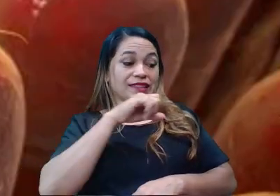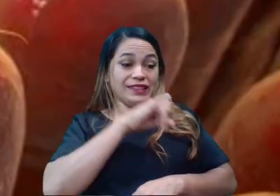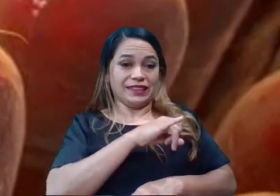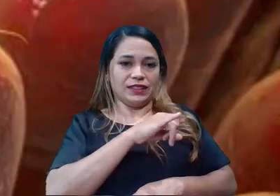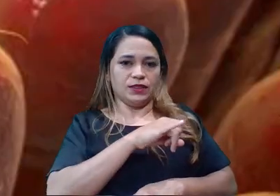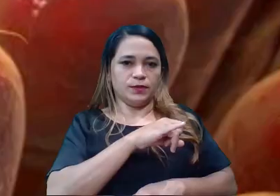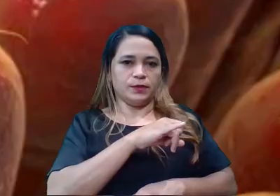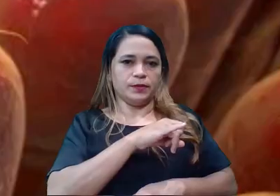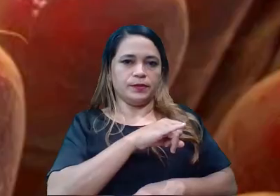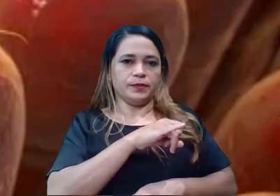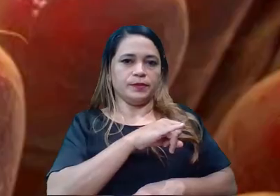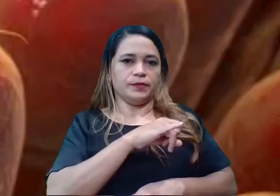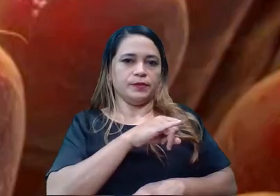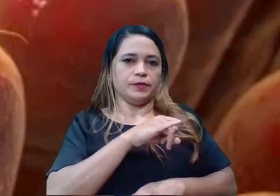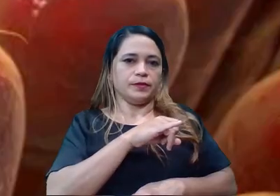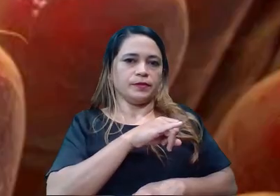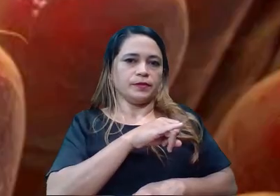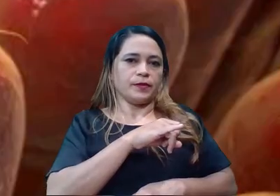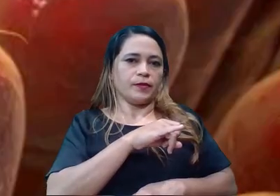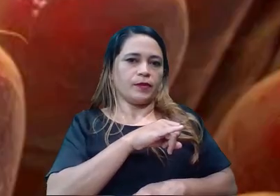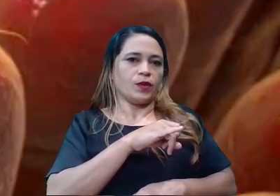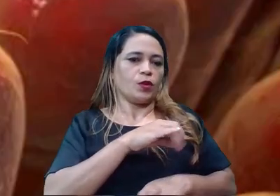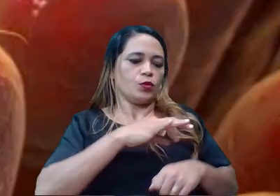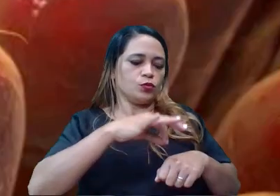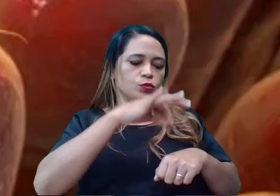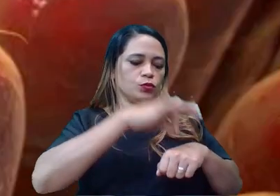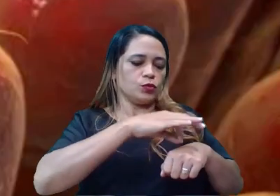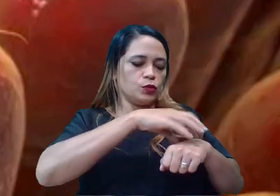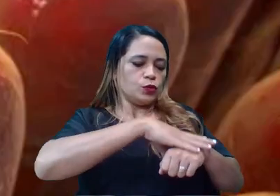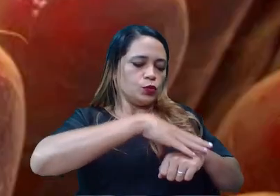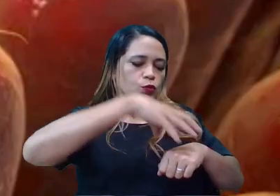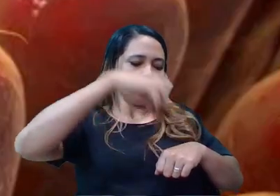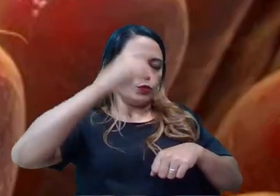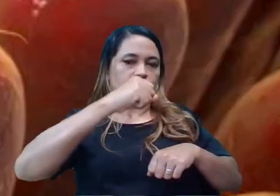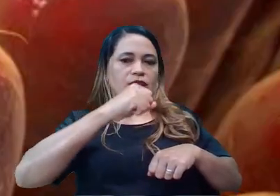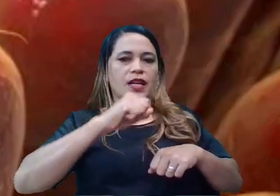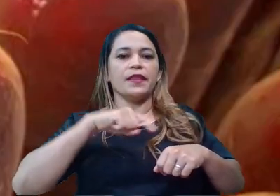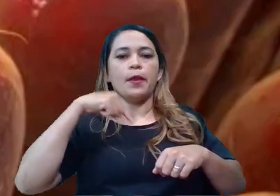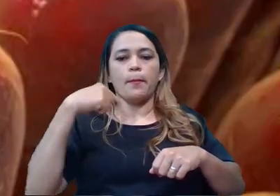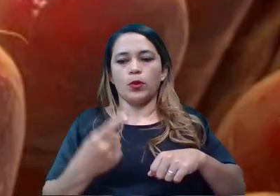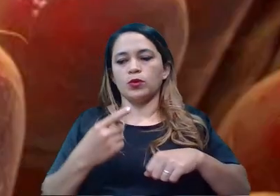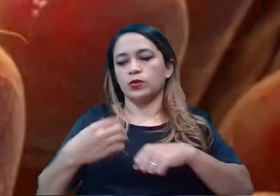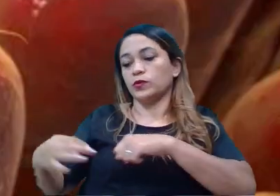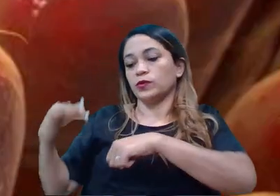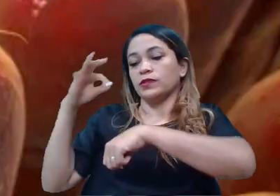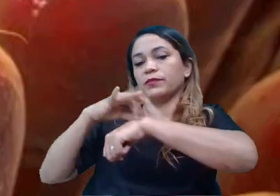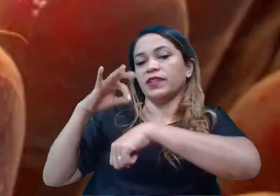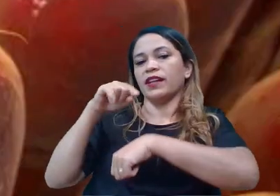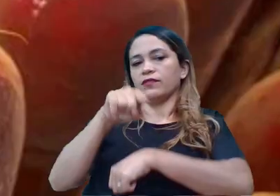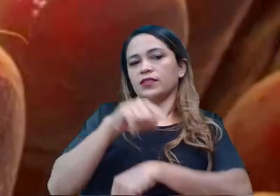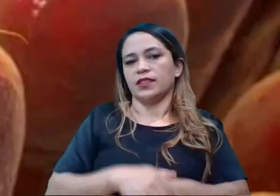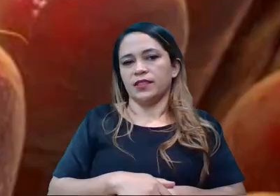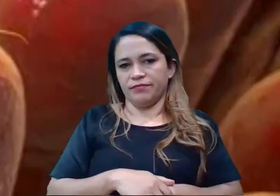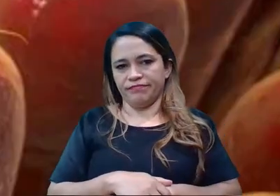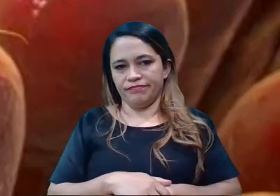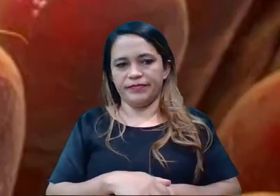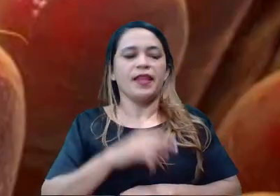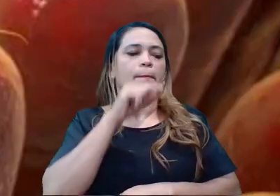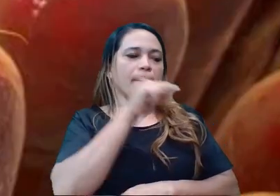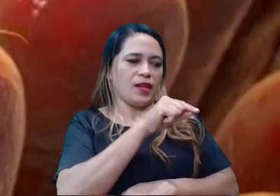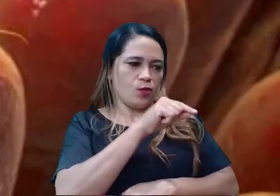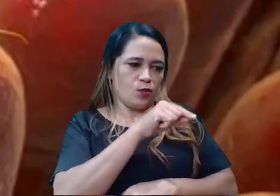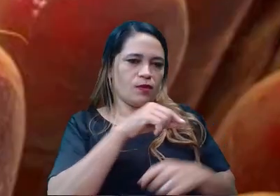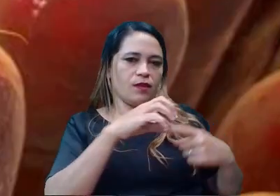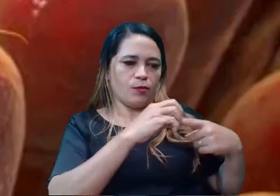picar o cachorro, o mosquito pega o protozoário da leishmaniose. E se logo depois o mosquito picar você, o que ele fez? Pegou o